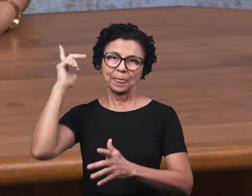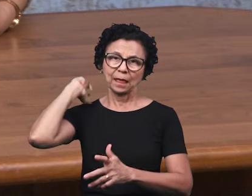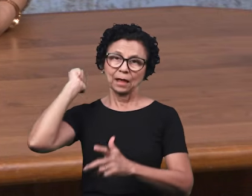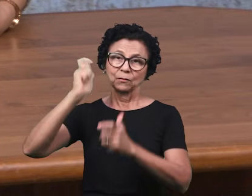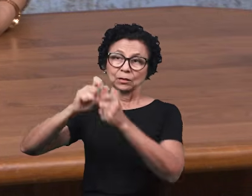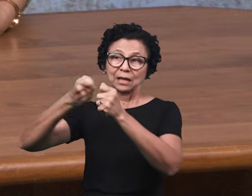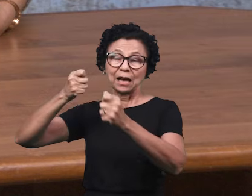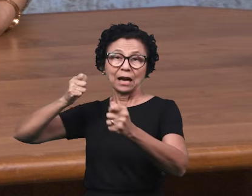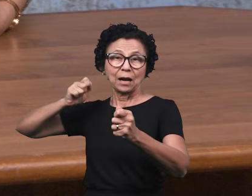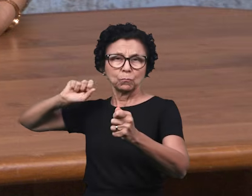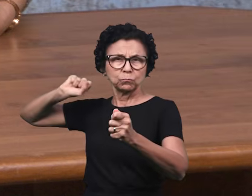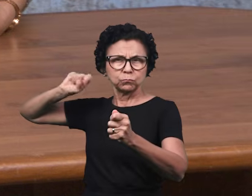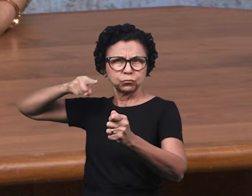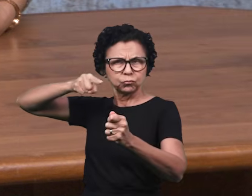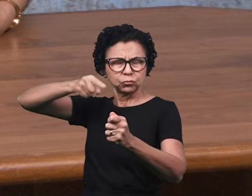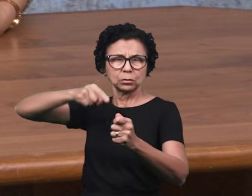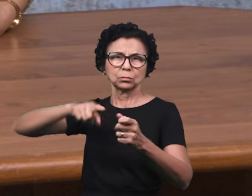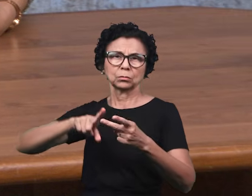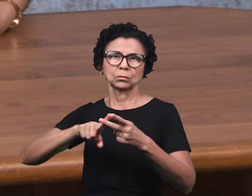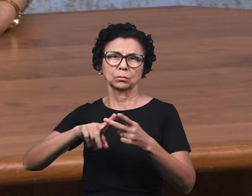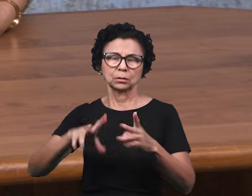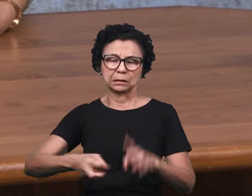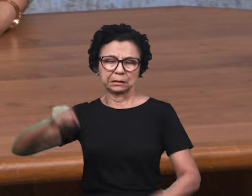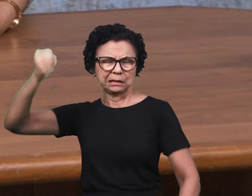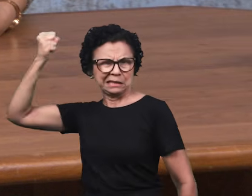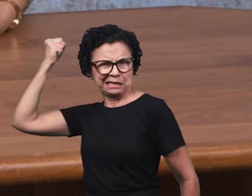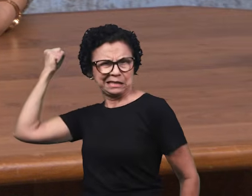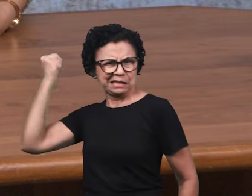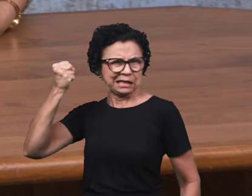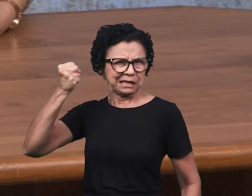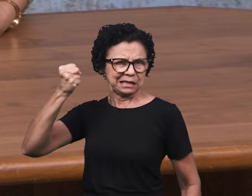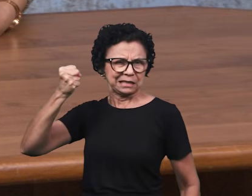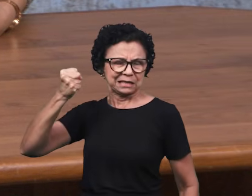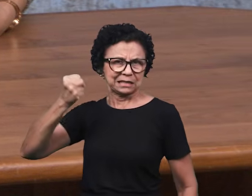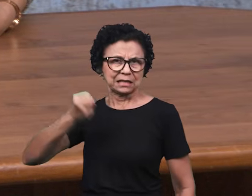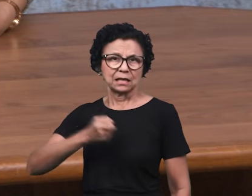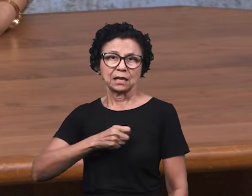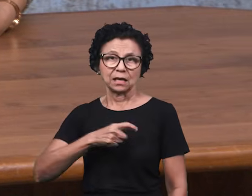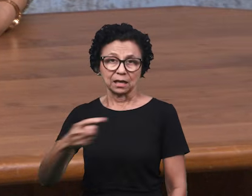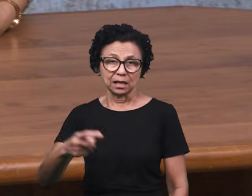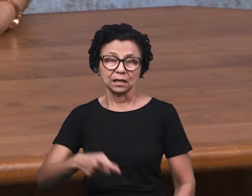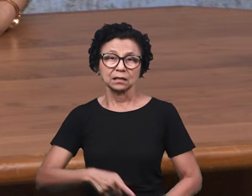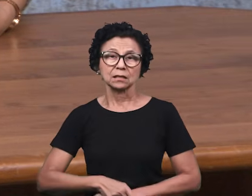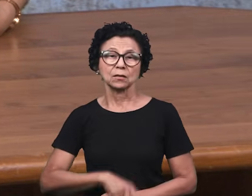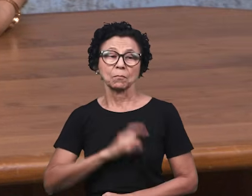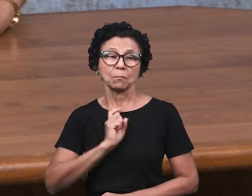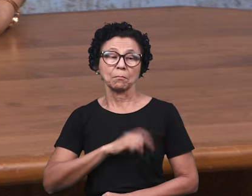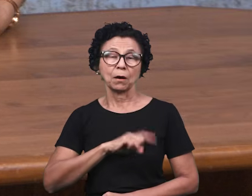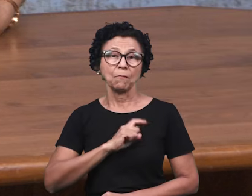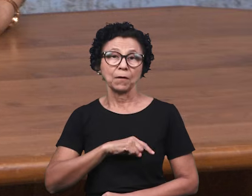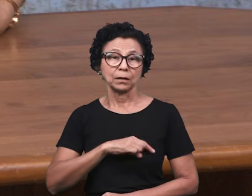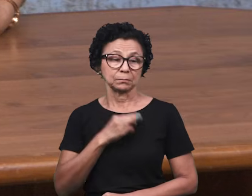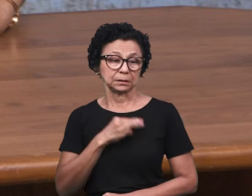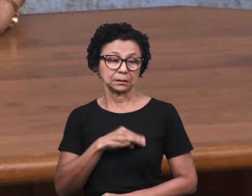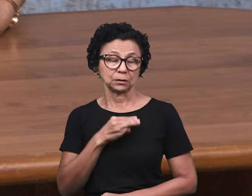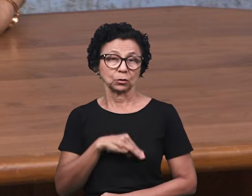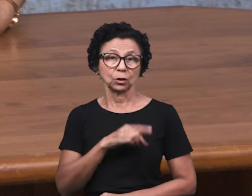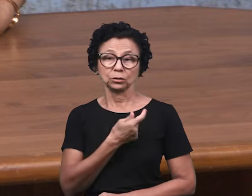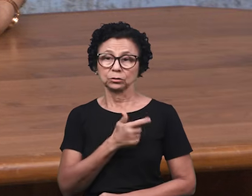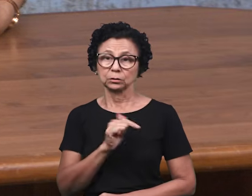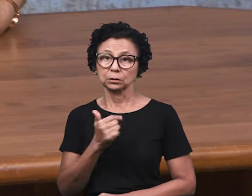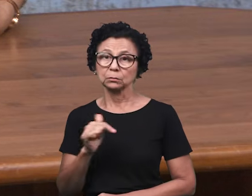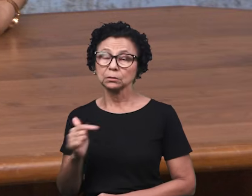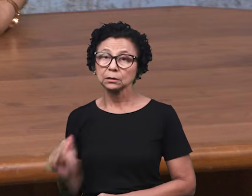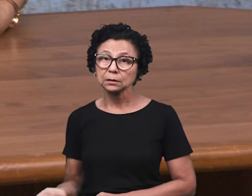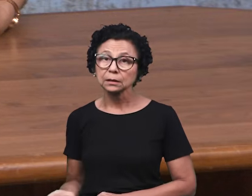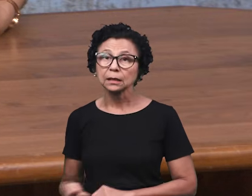trarão. Eles são cruéis e não usarão de misericórdia. A sua voz rugirá como o mar,